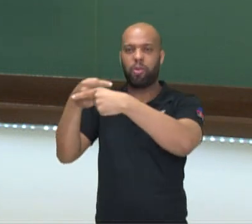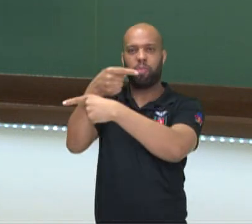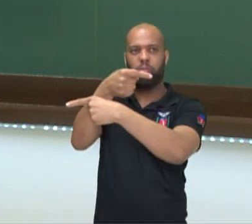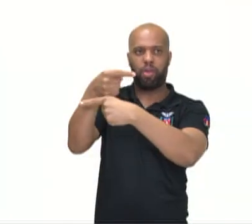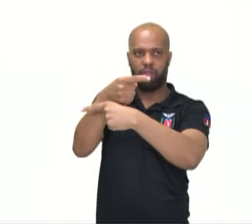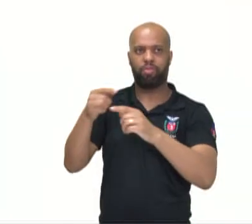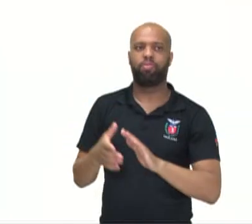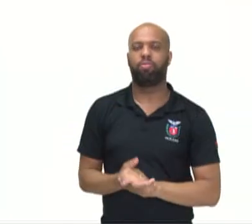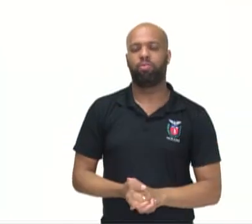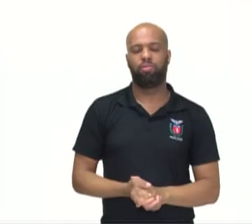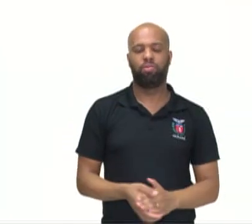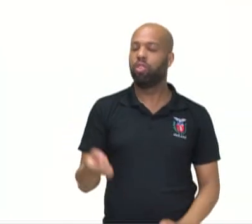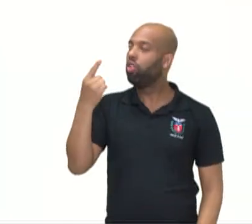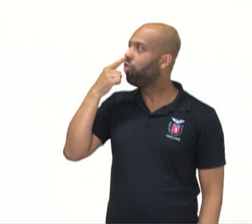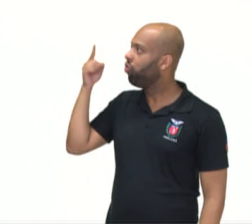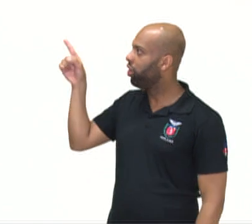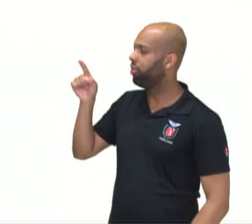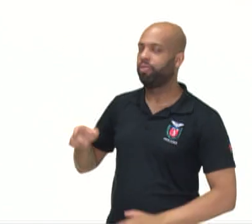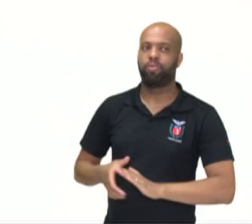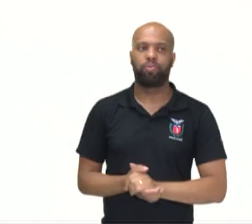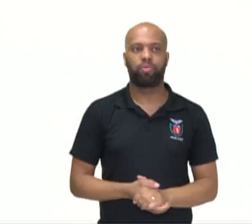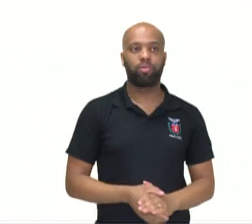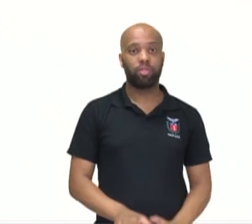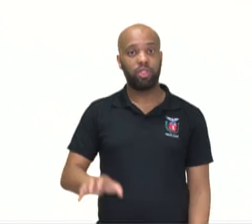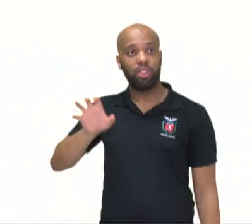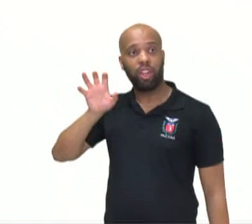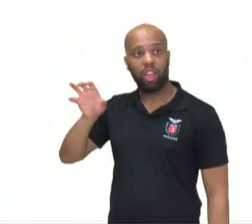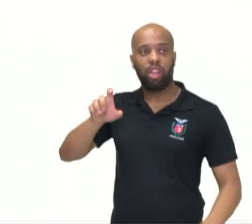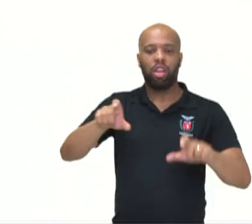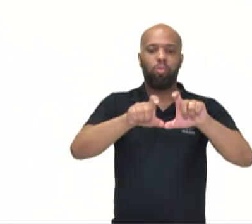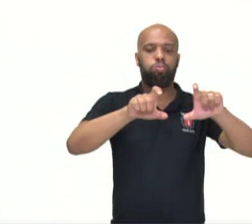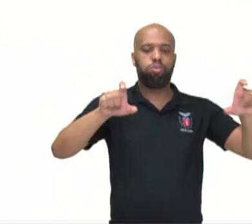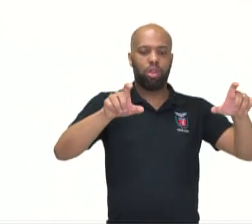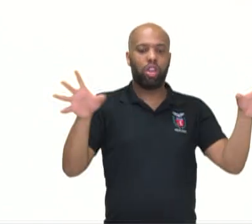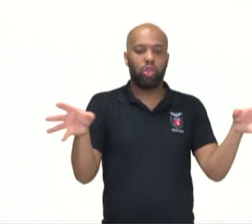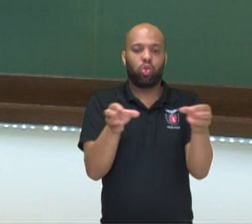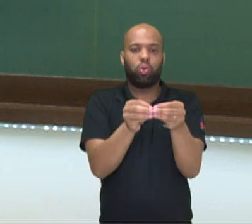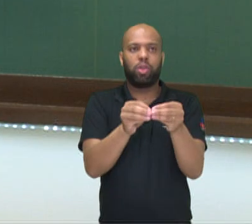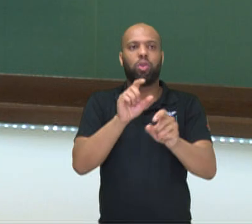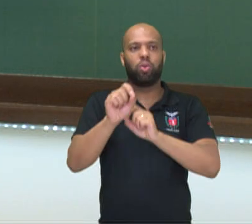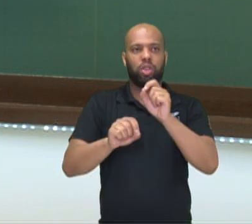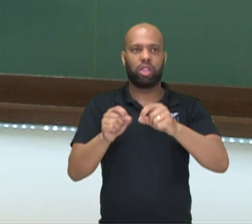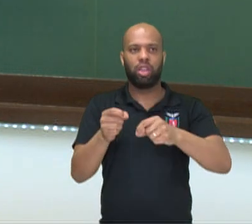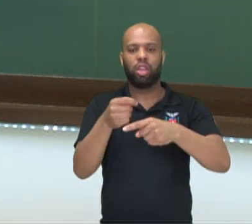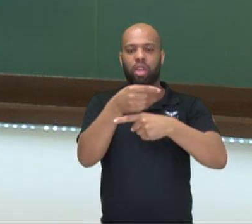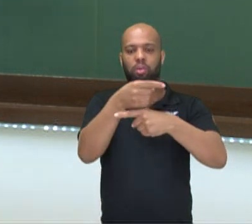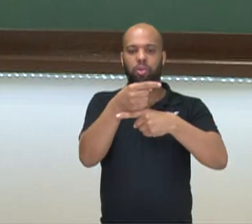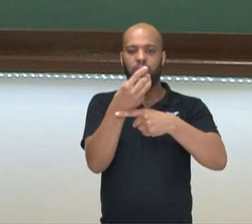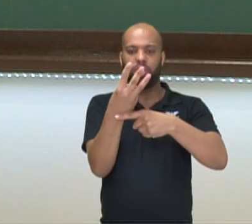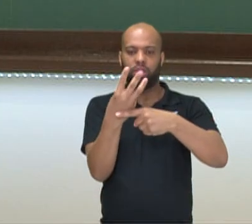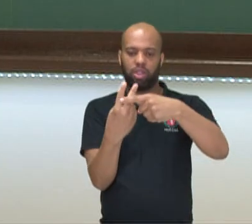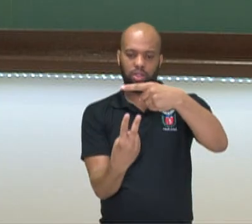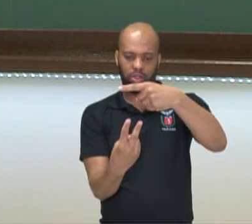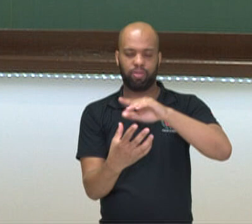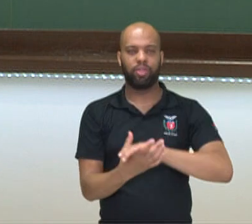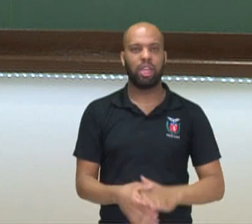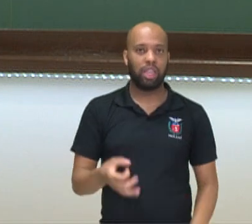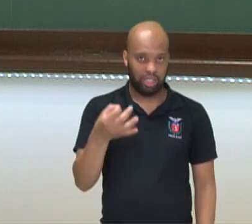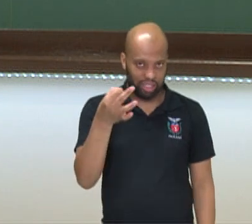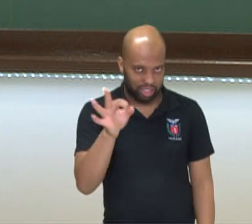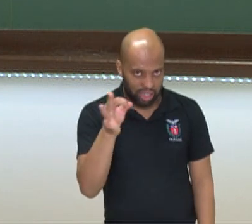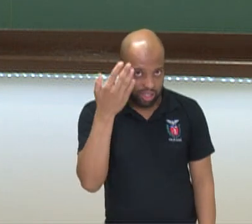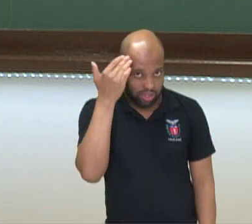Então fica menos 3 meios. Então essa expressão zona virou em menos 3 meios. Beleza,